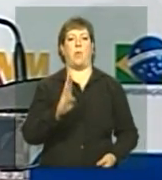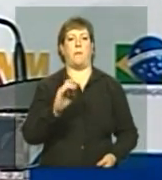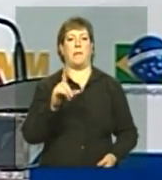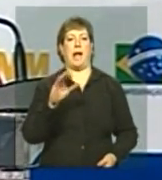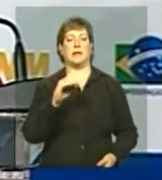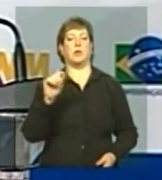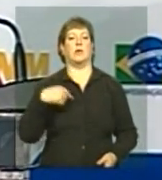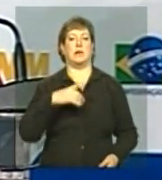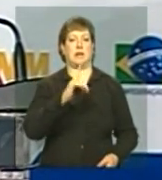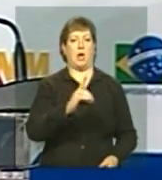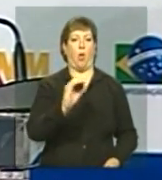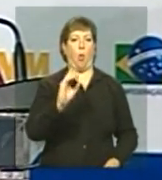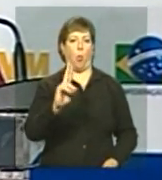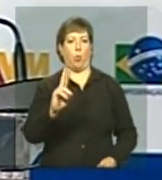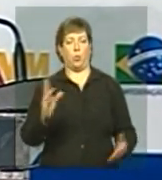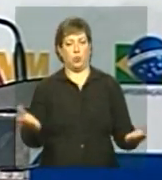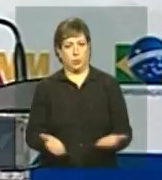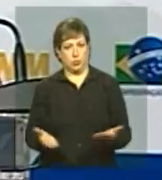no Diário Oficial da União.